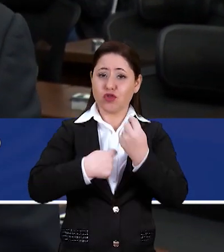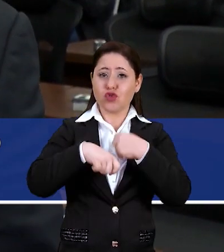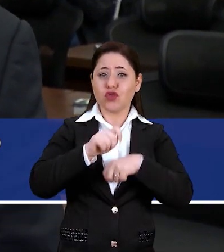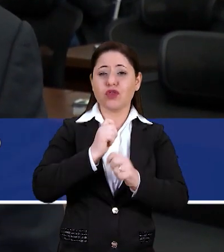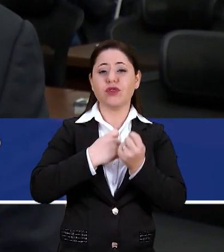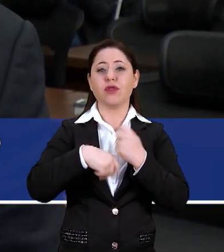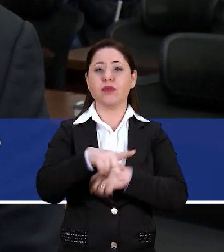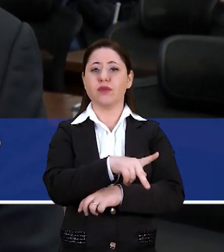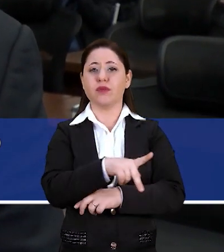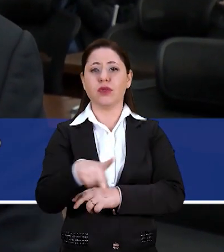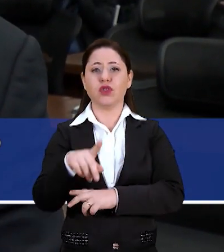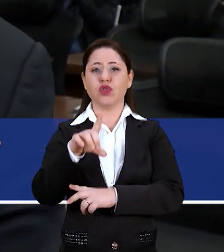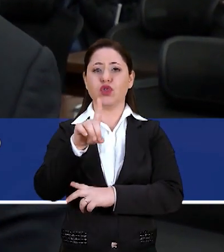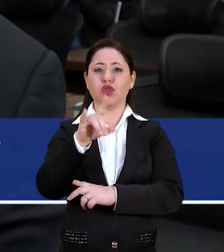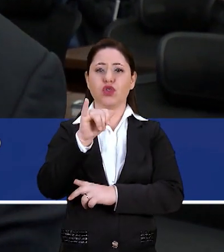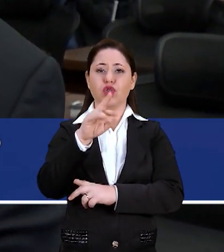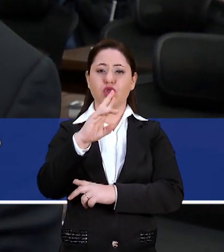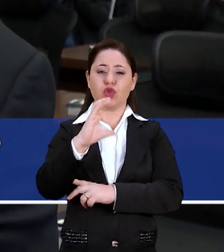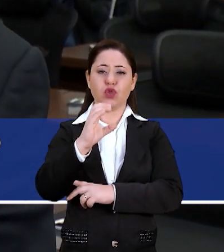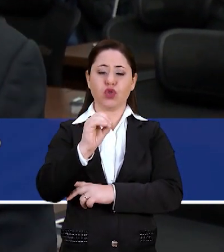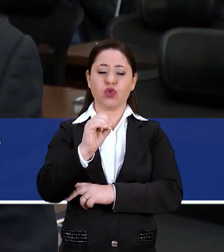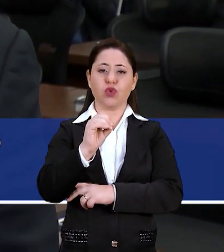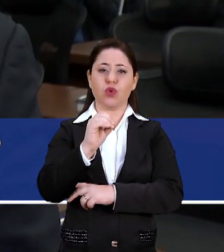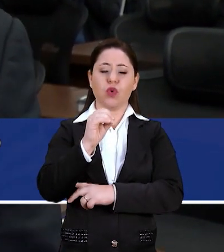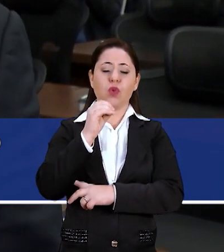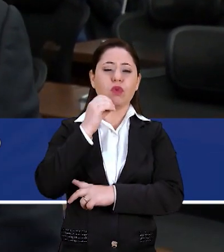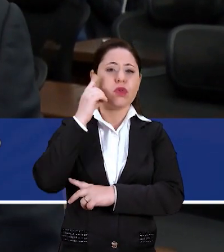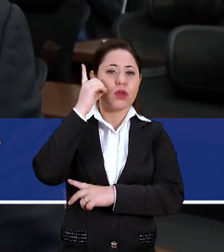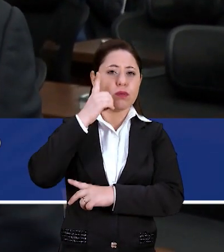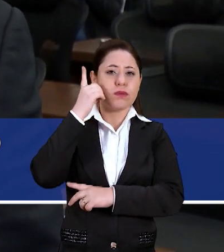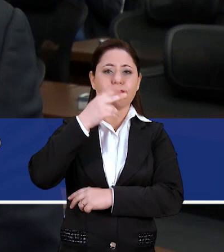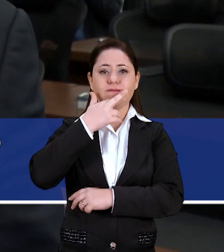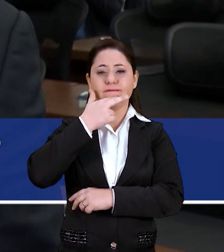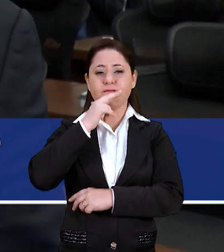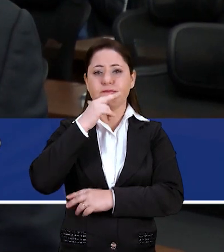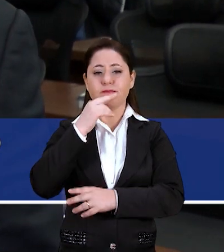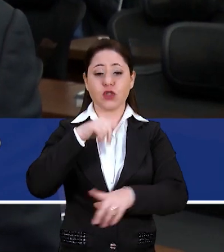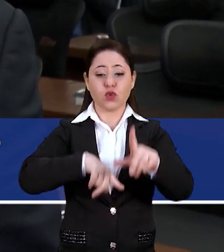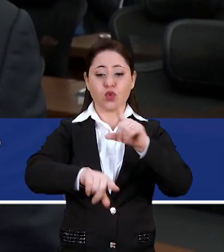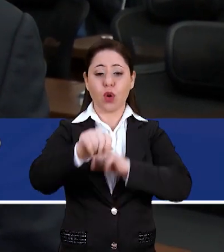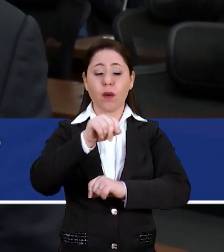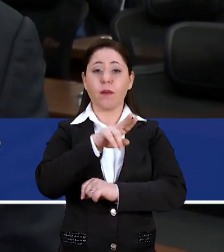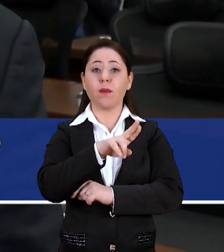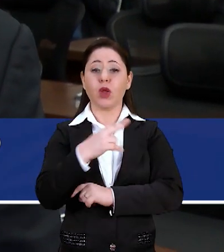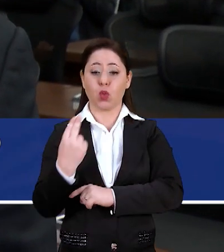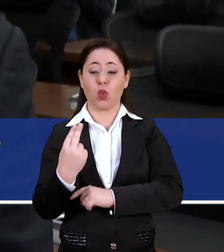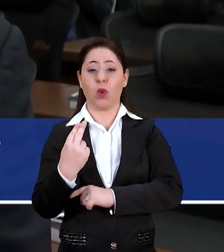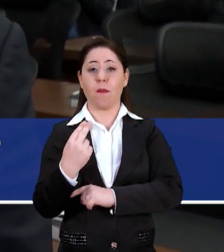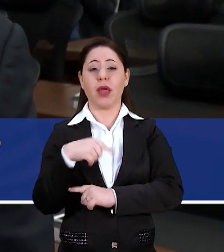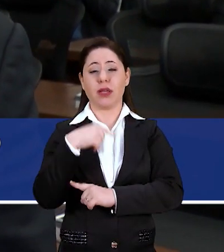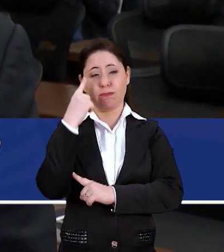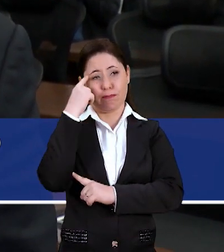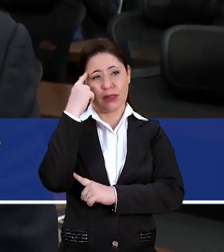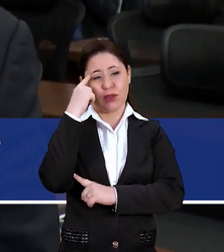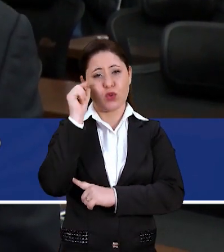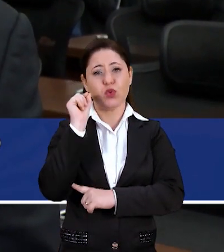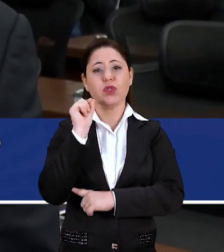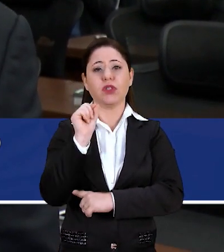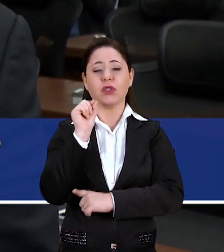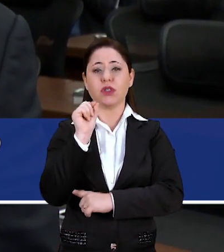gestão, o presidente Dirso, o Renato Câmara como deputado, escolheram meu nome. Eu acho que